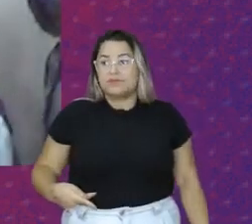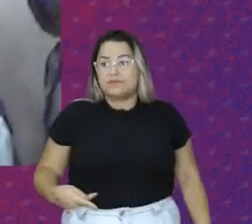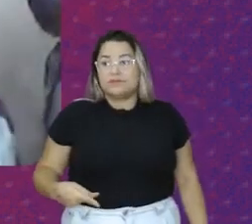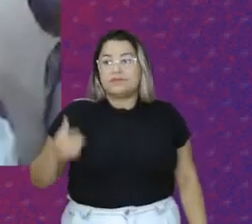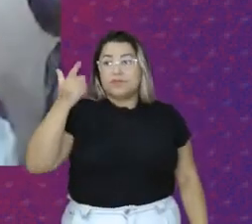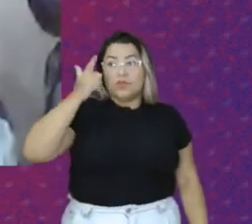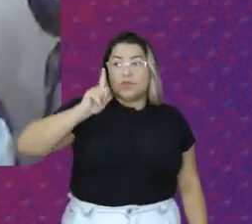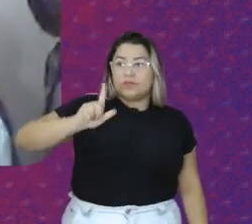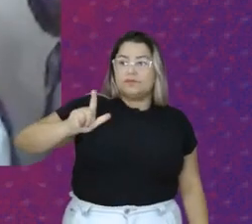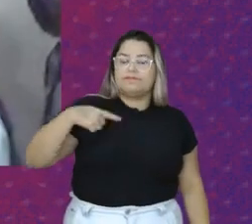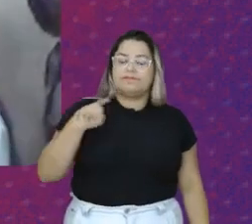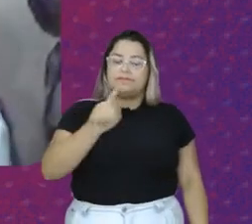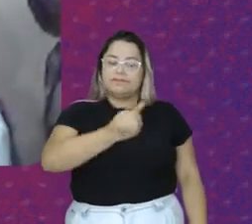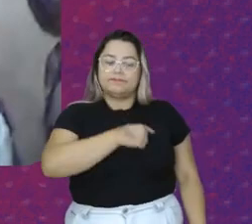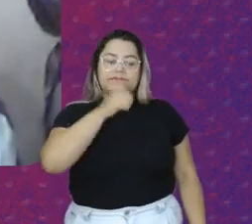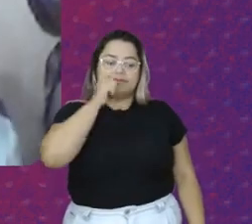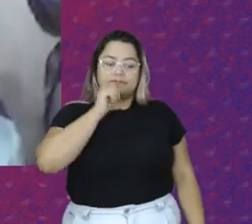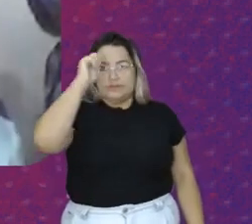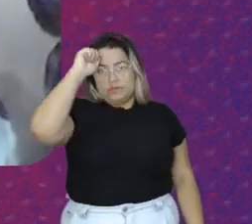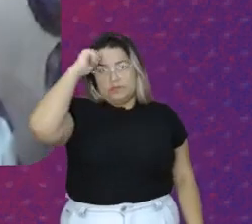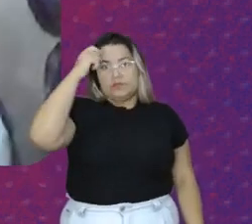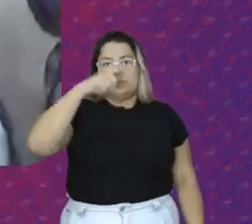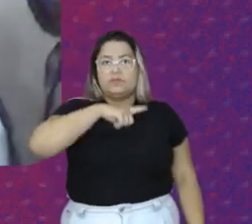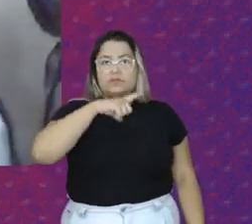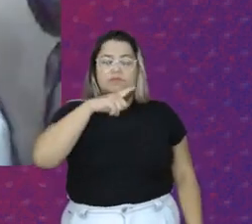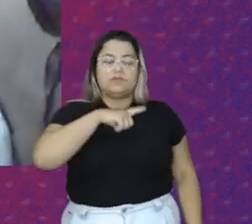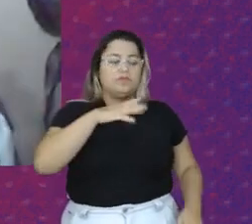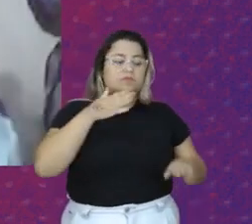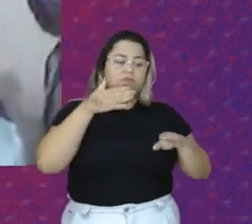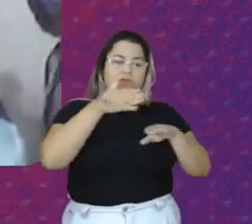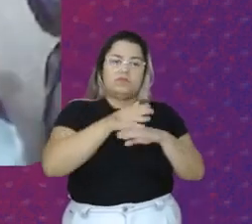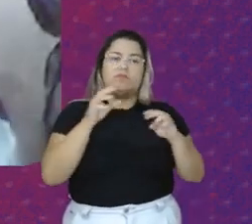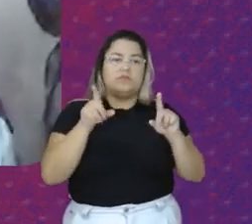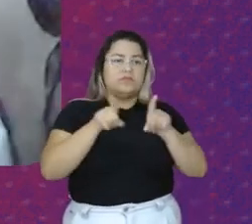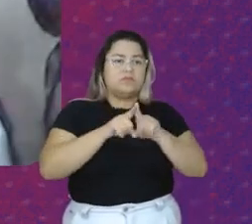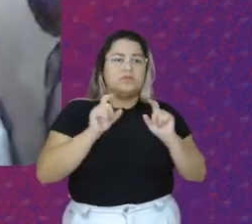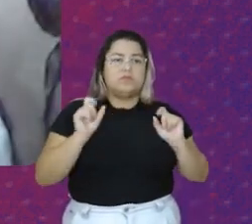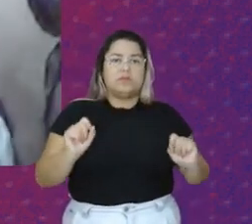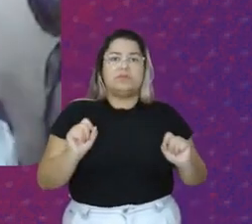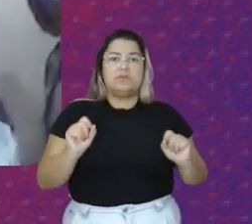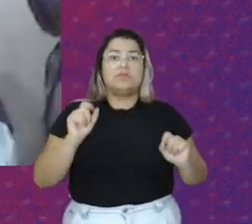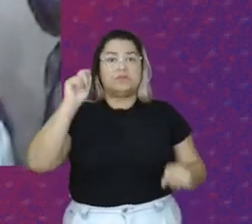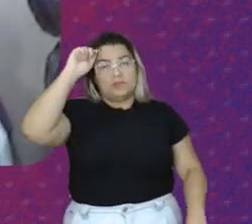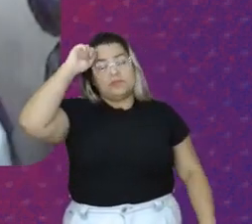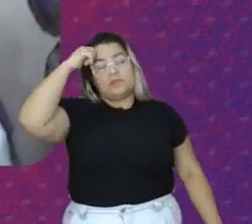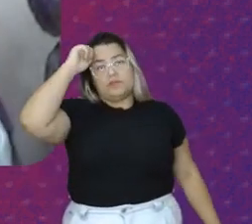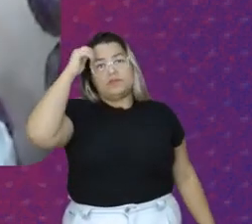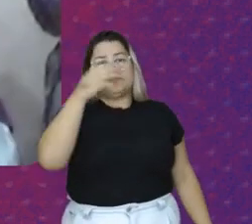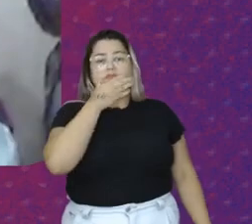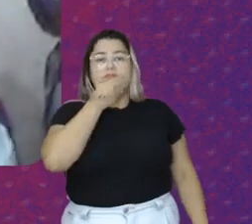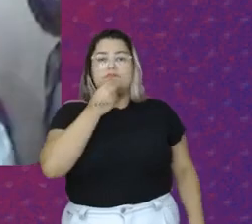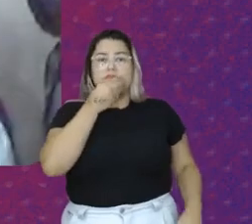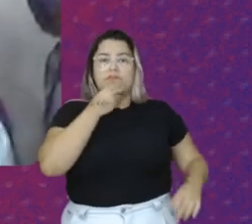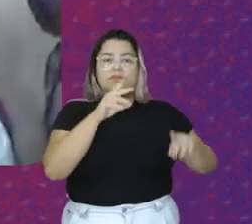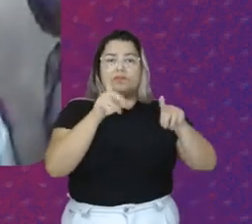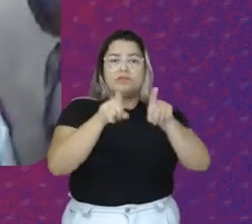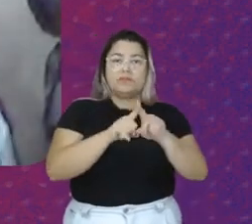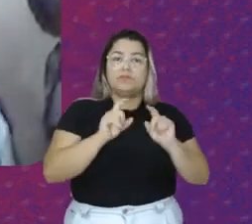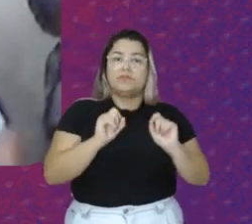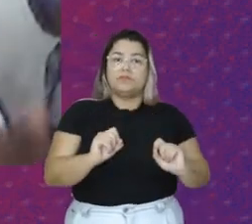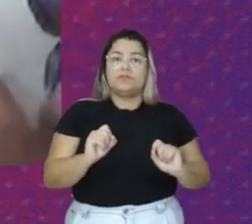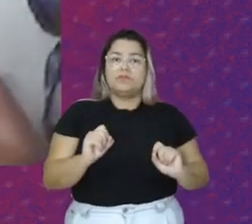presidente que nós, mulheres negras, tivemos mais acesso, os homens negros também, a nossa juventude, na